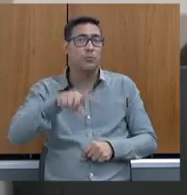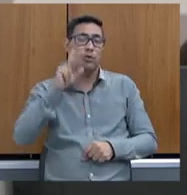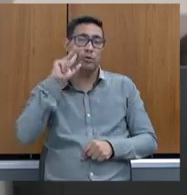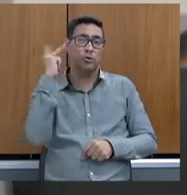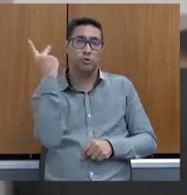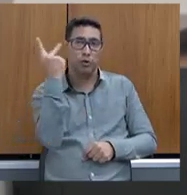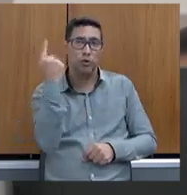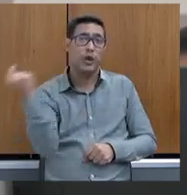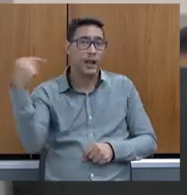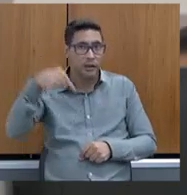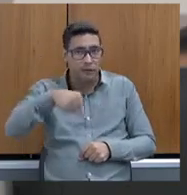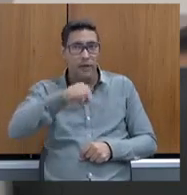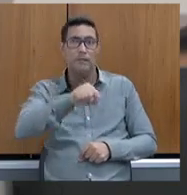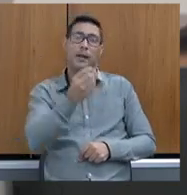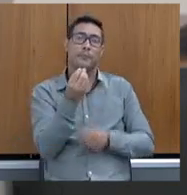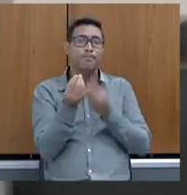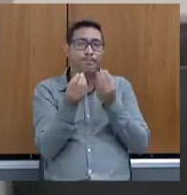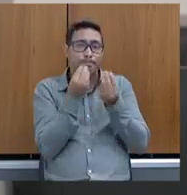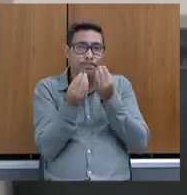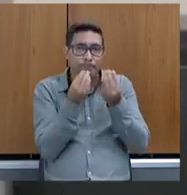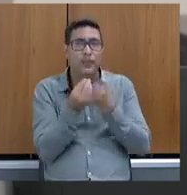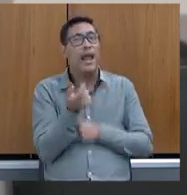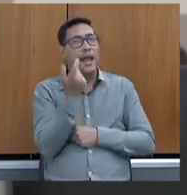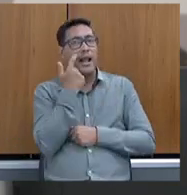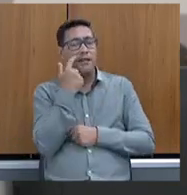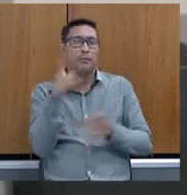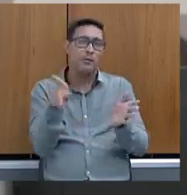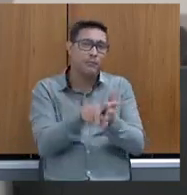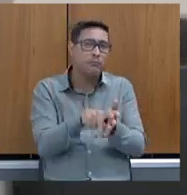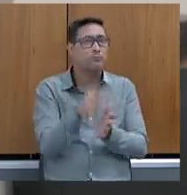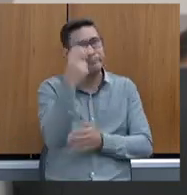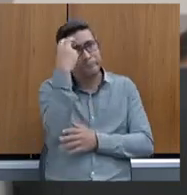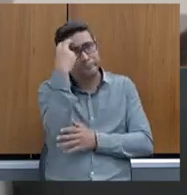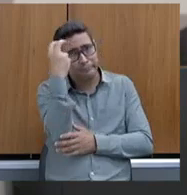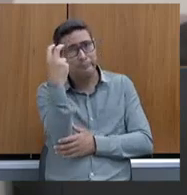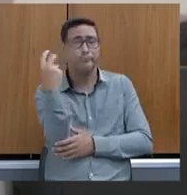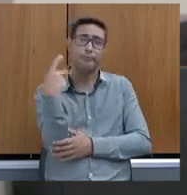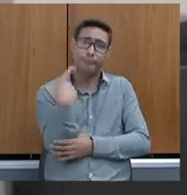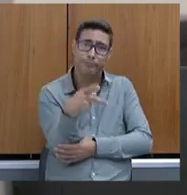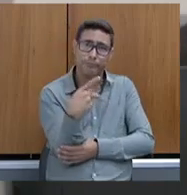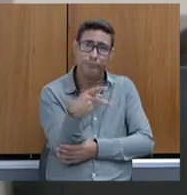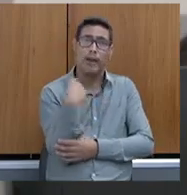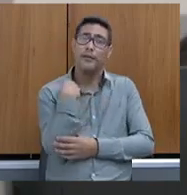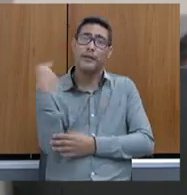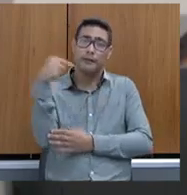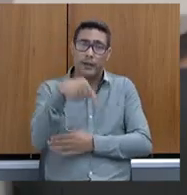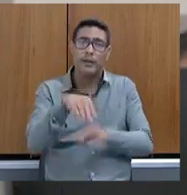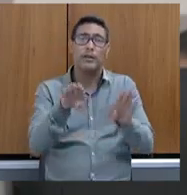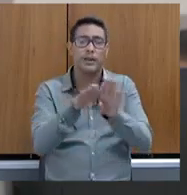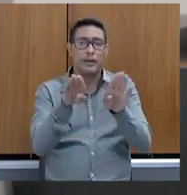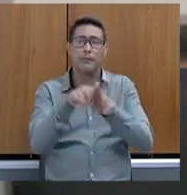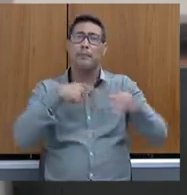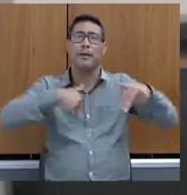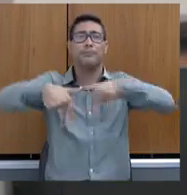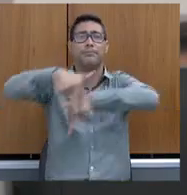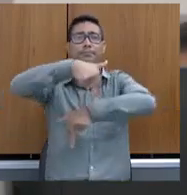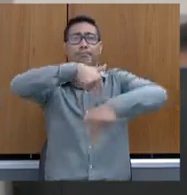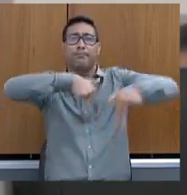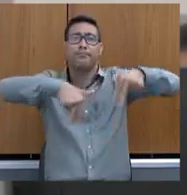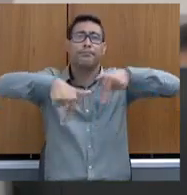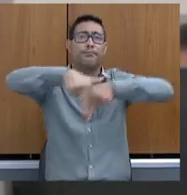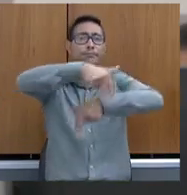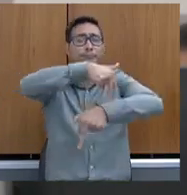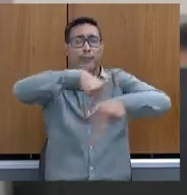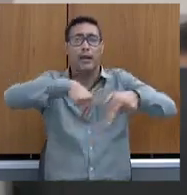comer elas vêm para ver nossas atividades culturais elas vêm para estar entre nós o que nós chamamos